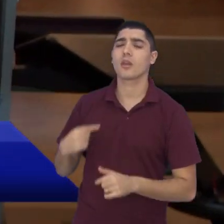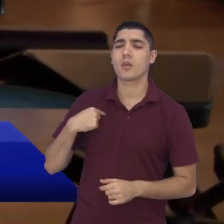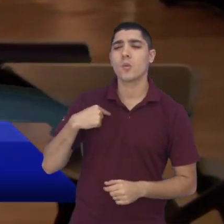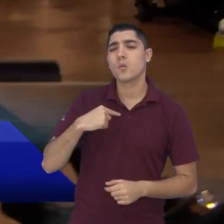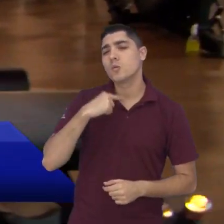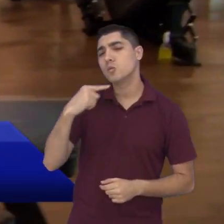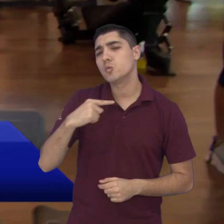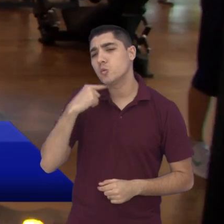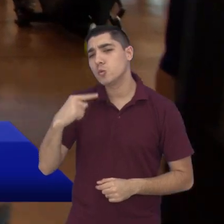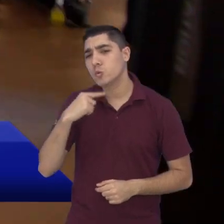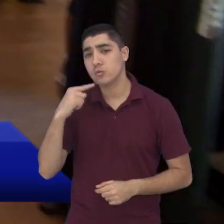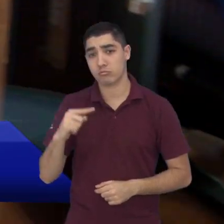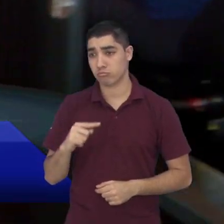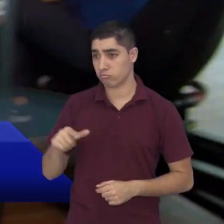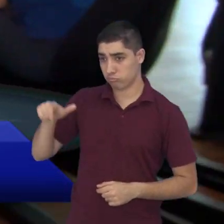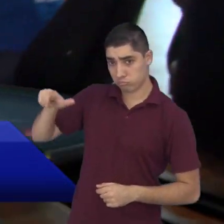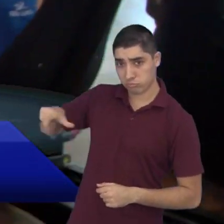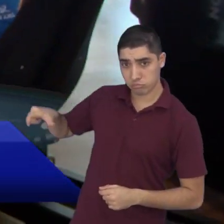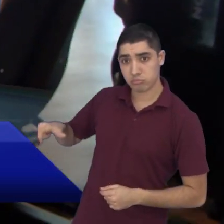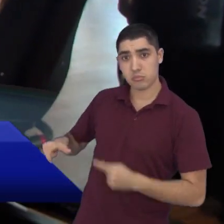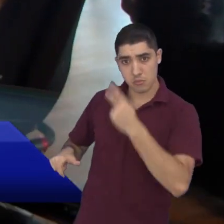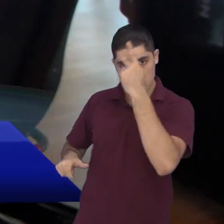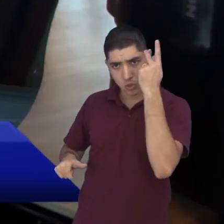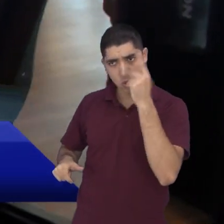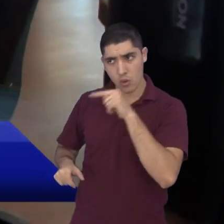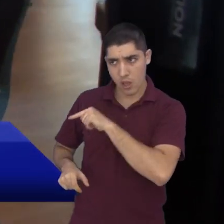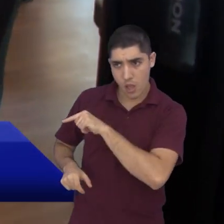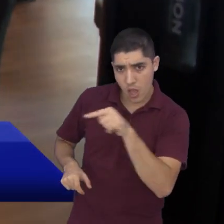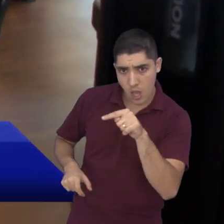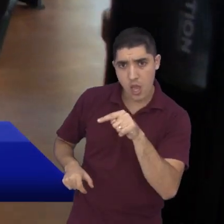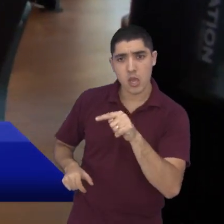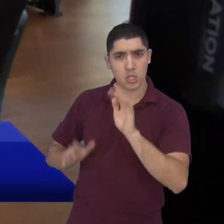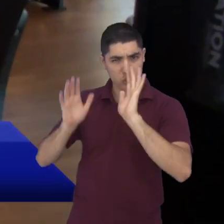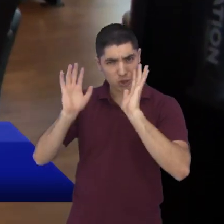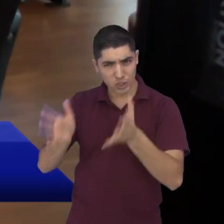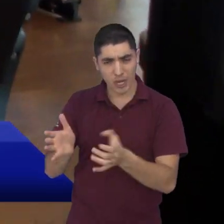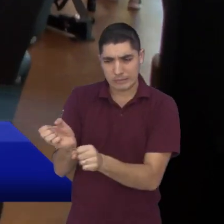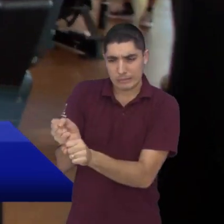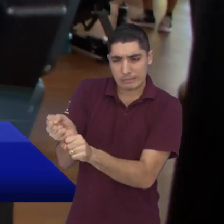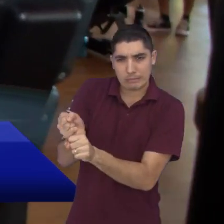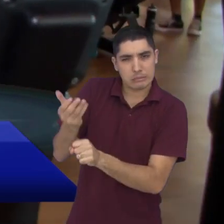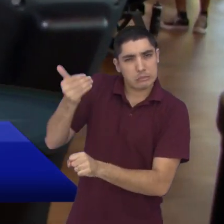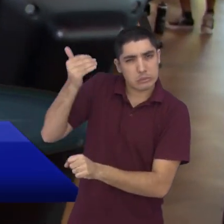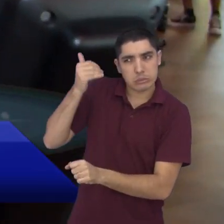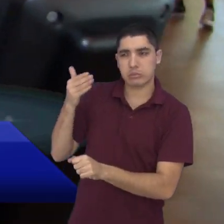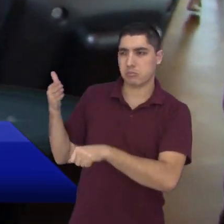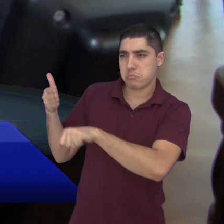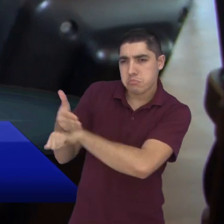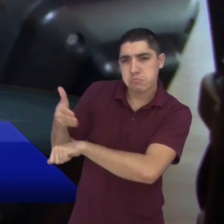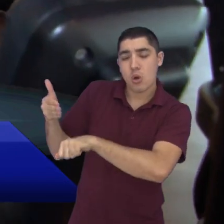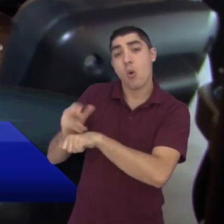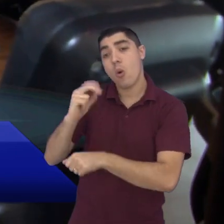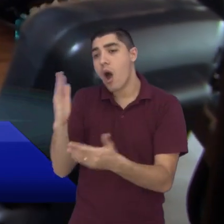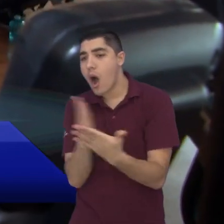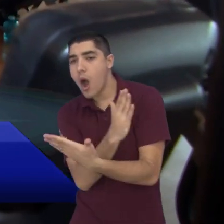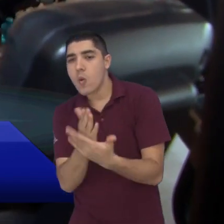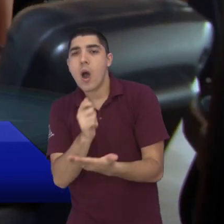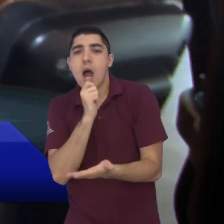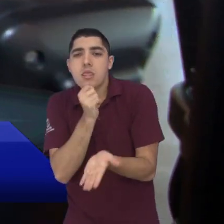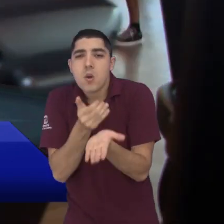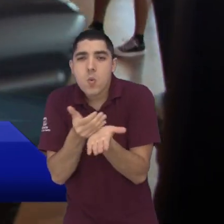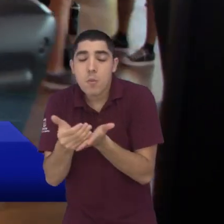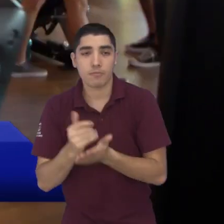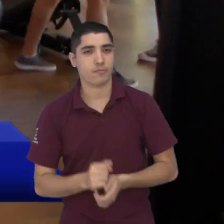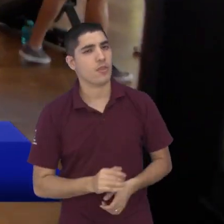Júnior tira uma dúvida minha eh o pessoal que tá por aqui agora são pessoas que já praticam há bastante tempo tem gente